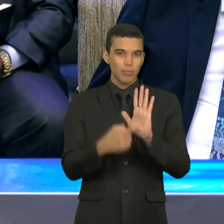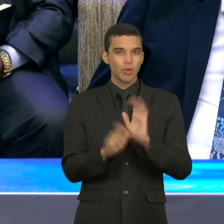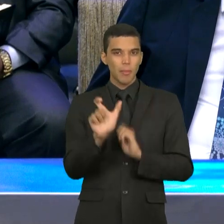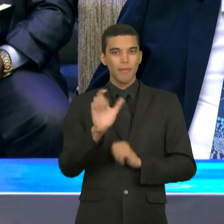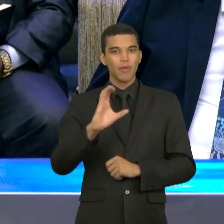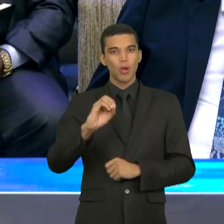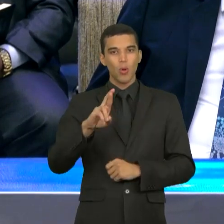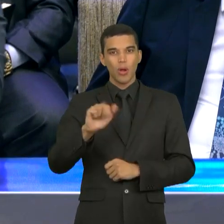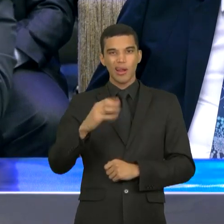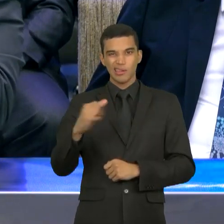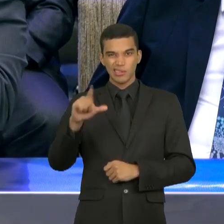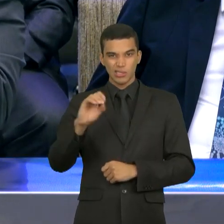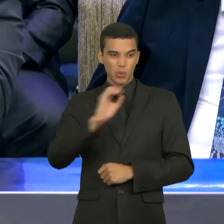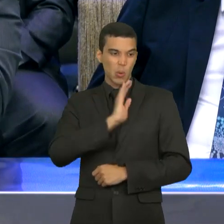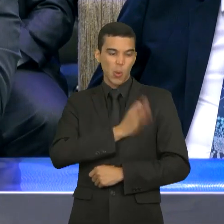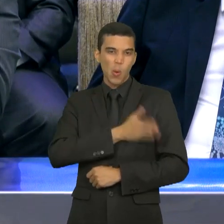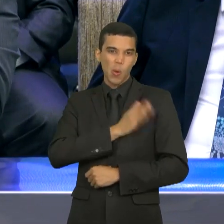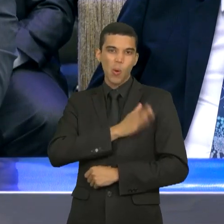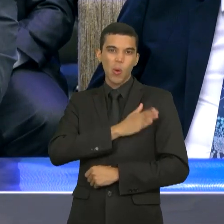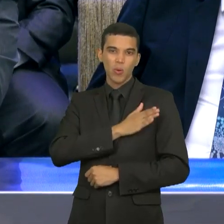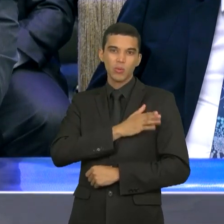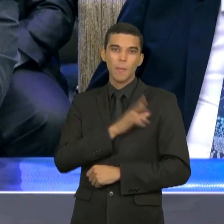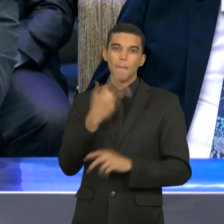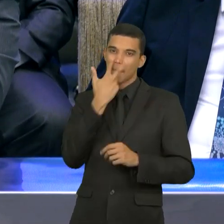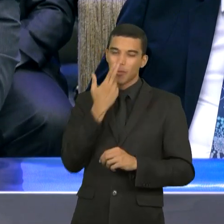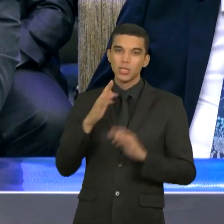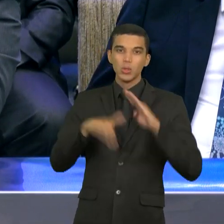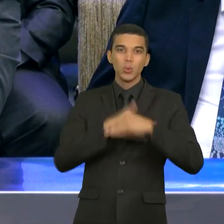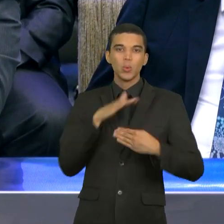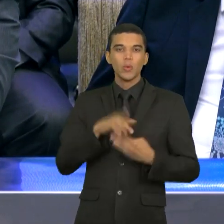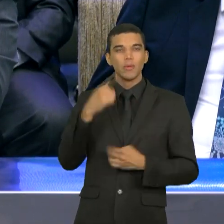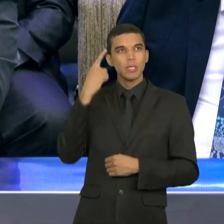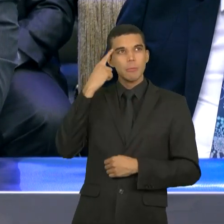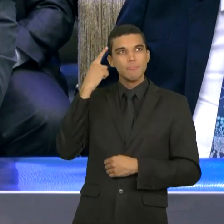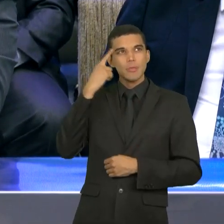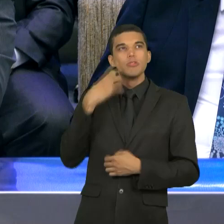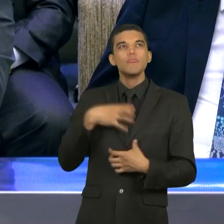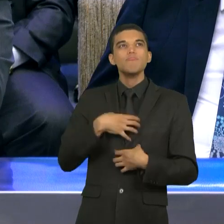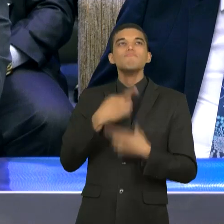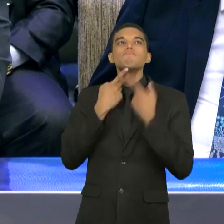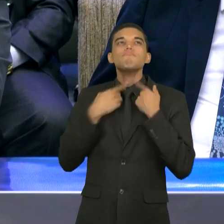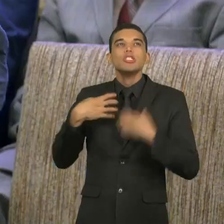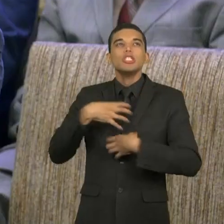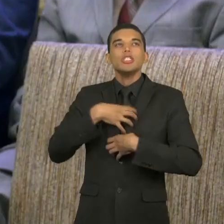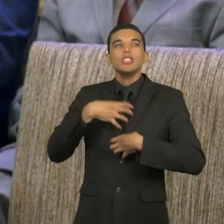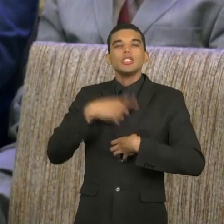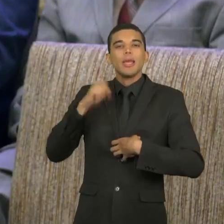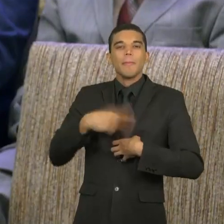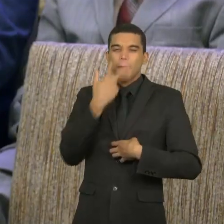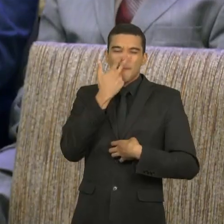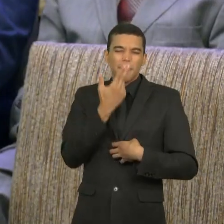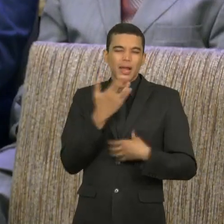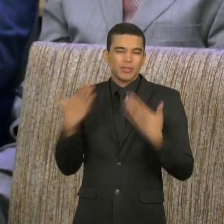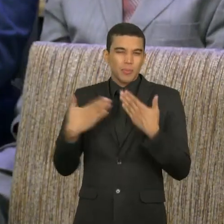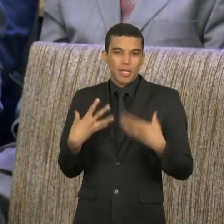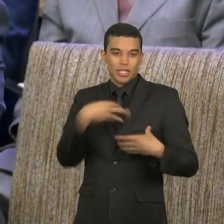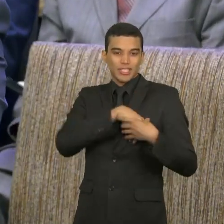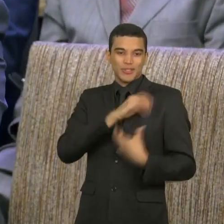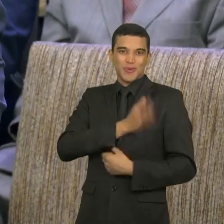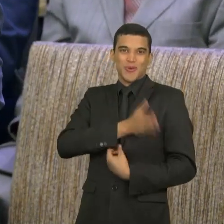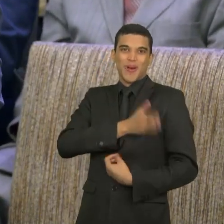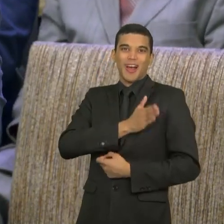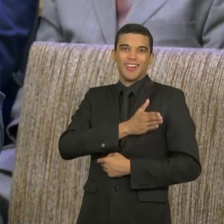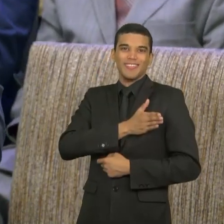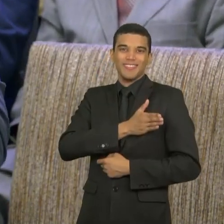também a palavra de Deus e você mistura tudo aquilo e quando você vai tomar uma decisão você toma em consideração e pesa todas essas coisas